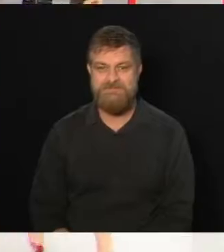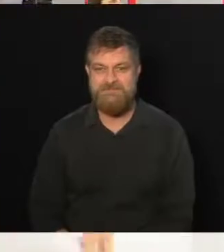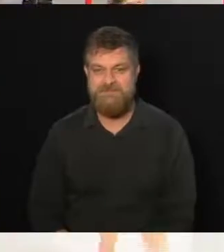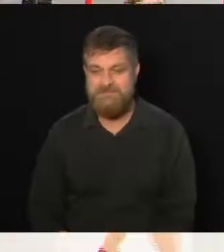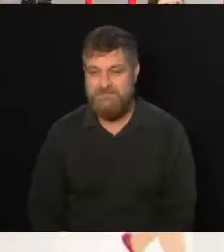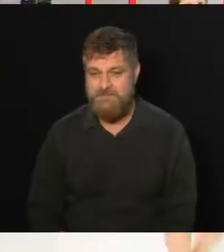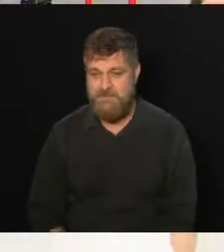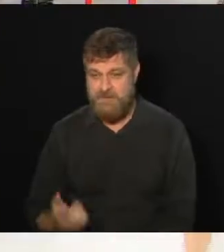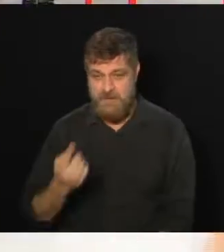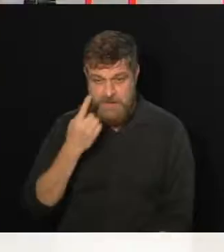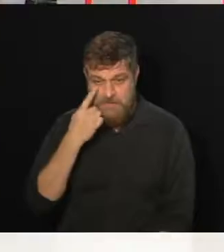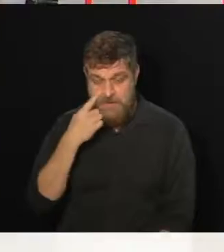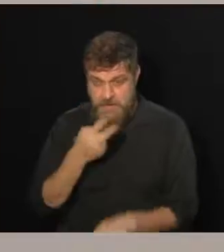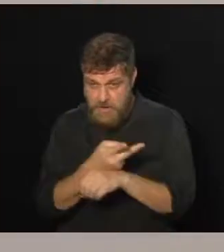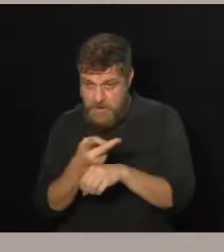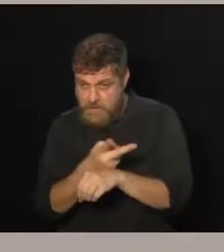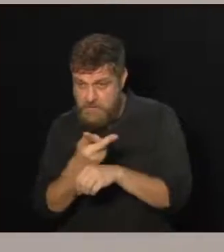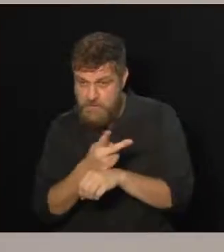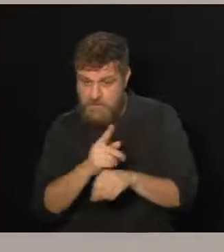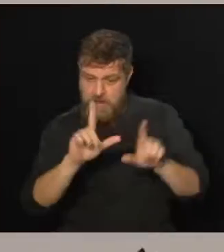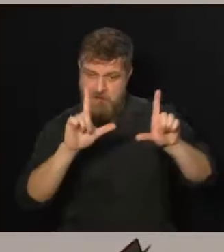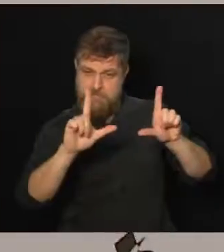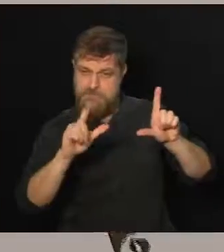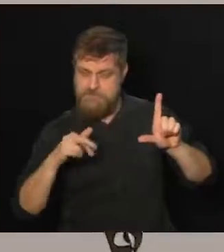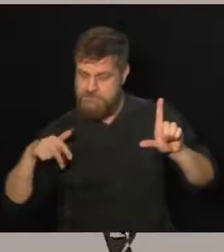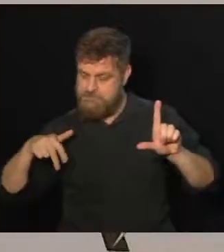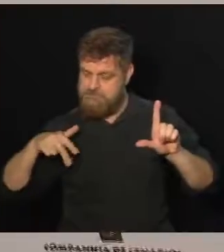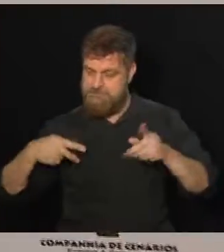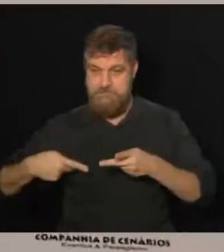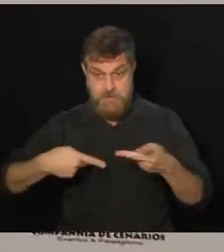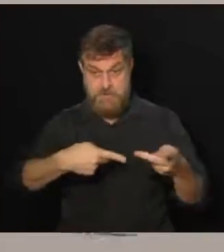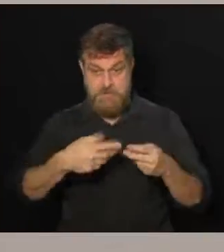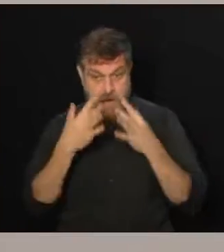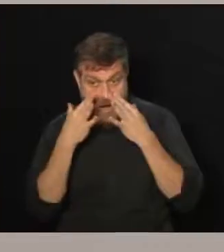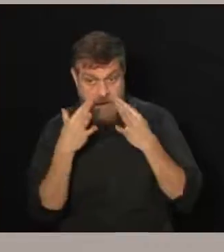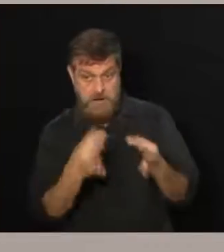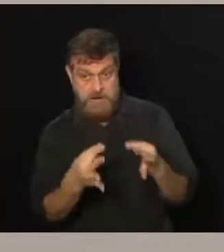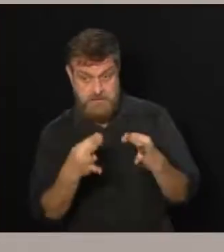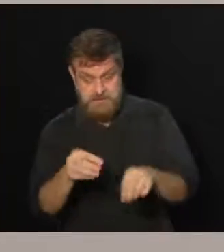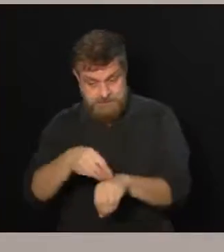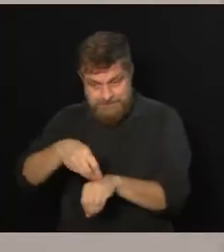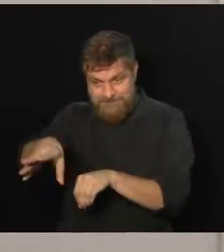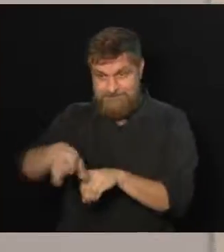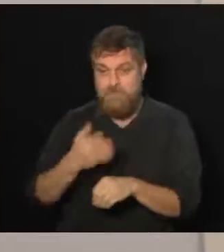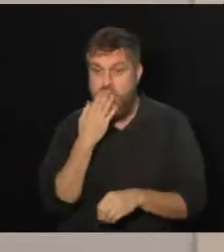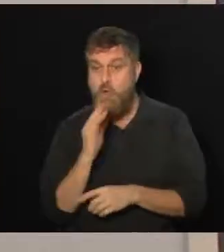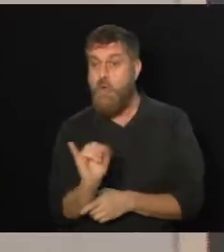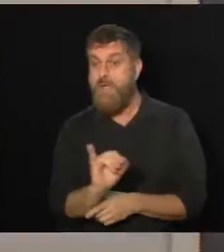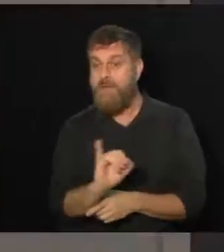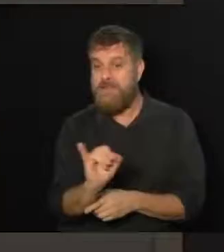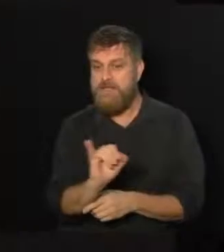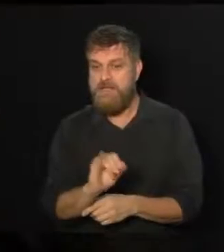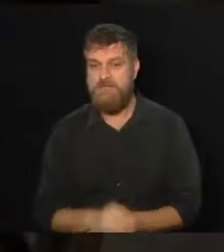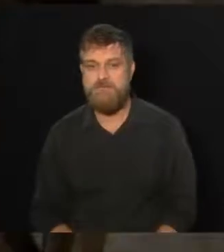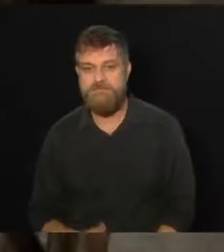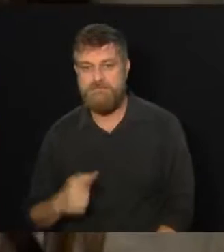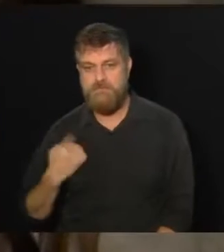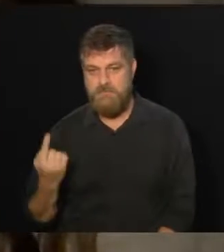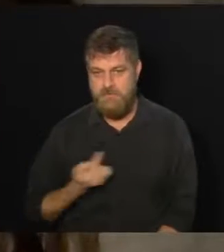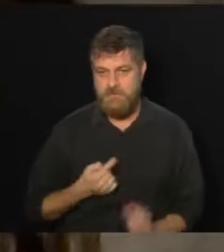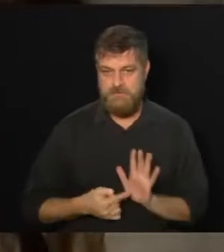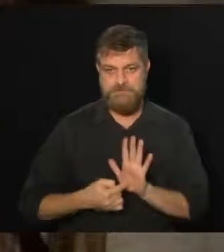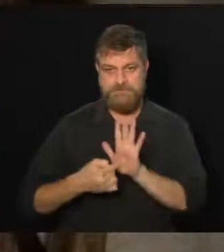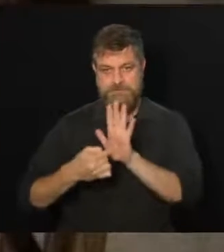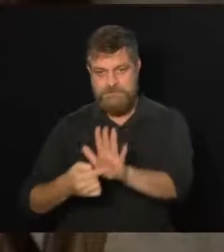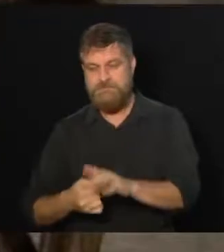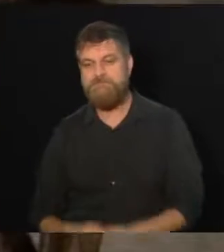Se você está à procura de uma boa exposição para visitar, presta atenção nessa dica do Shopping Iguatemi. Surgiu a ideia de a gente trazer, né, o